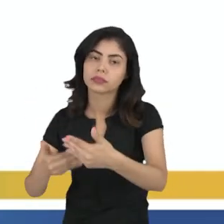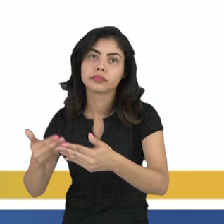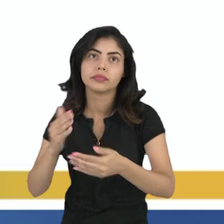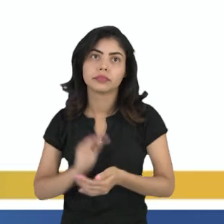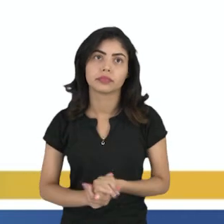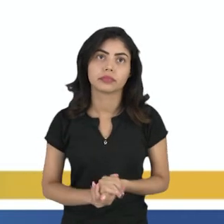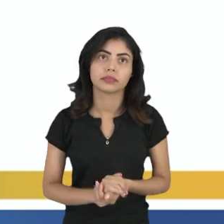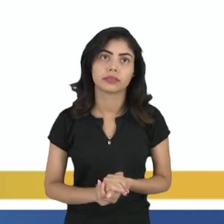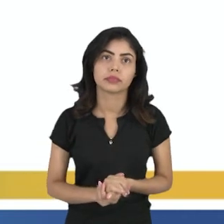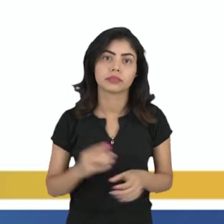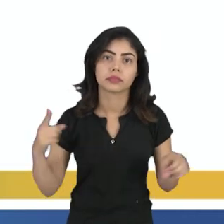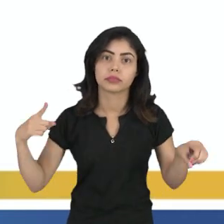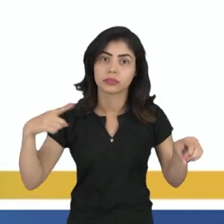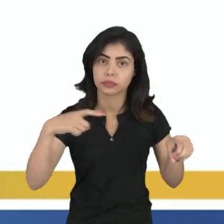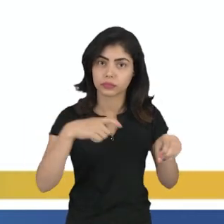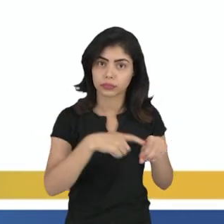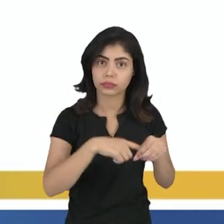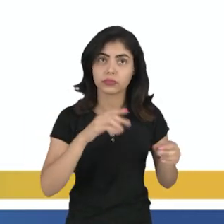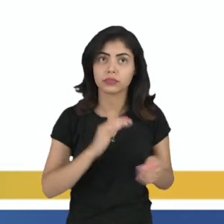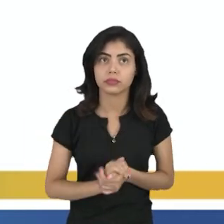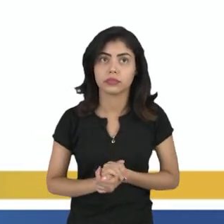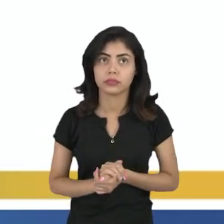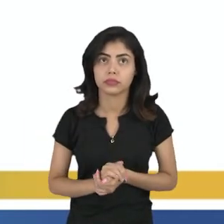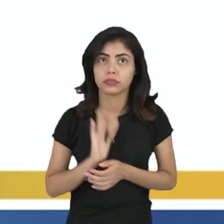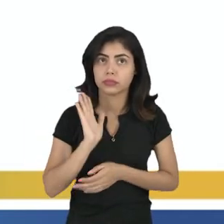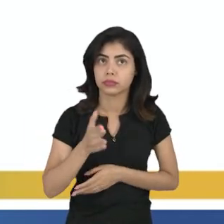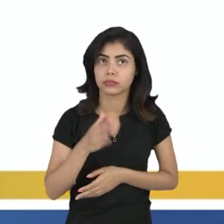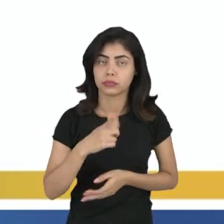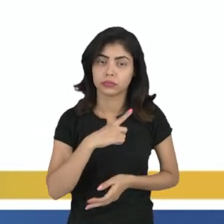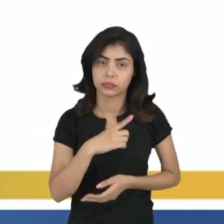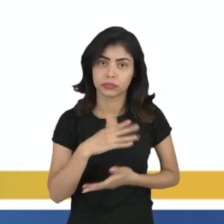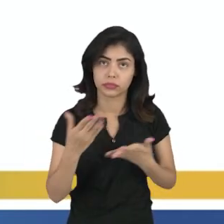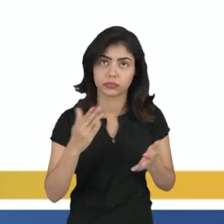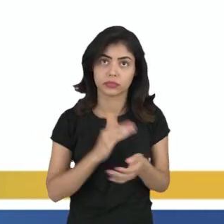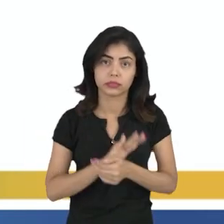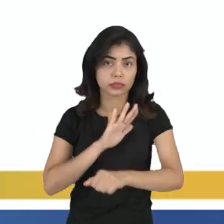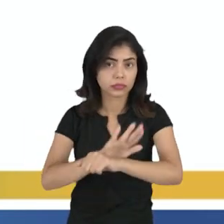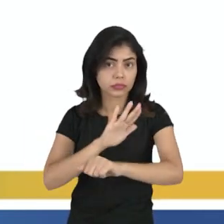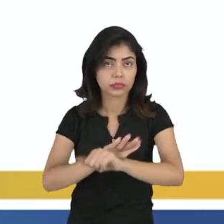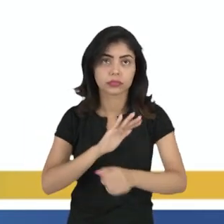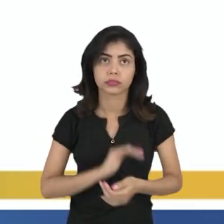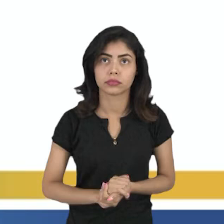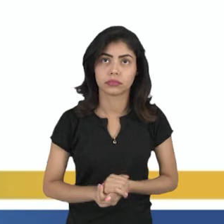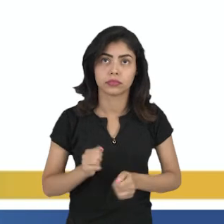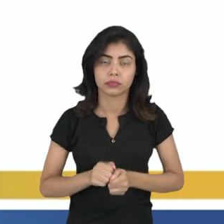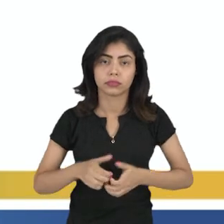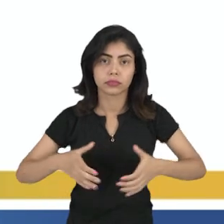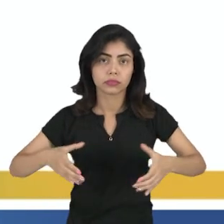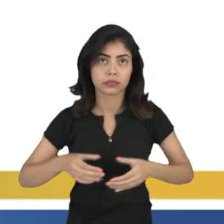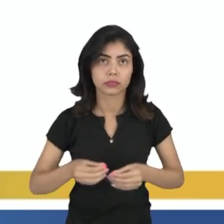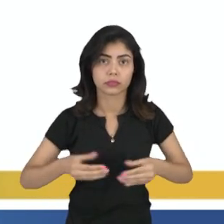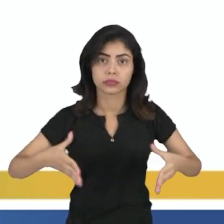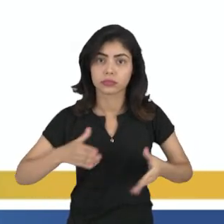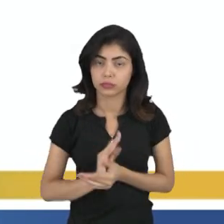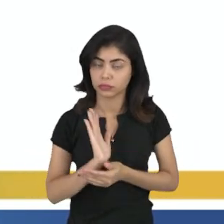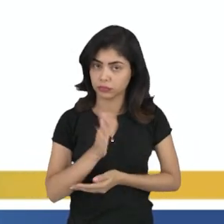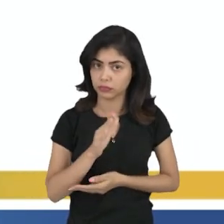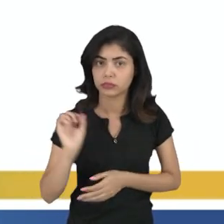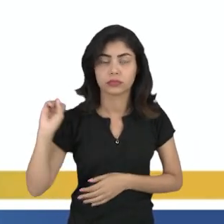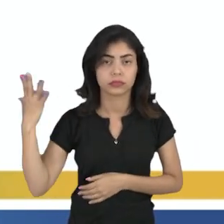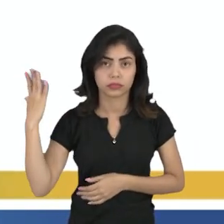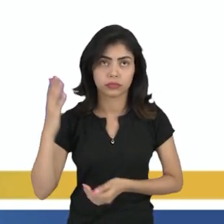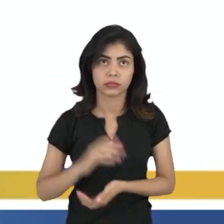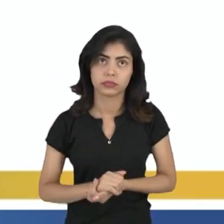de fecundação. Já que a progesterona, por exemplo, vai ajudar no processo de dilatação, lá para que